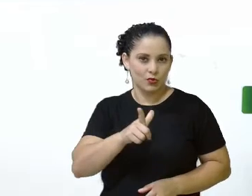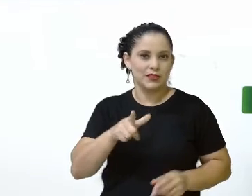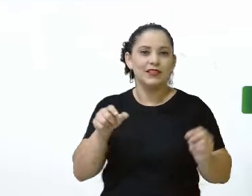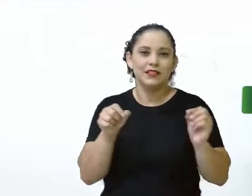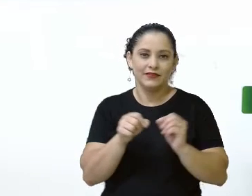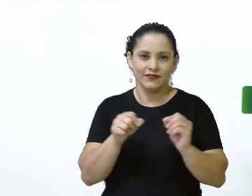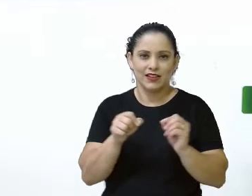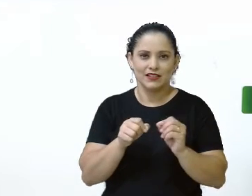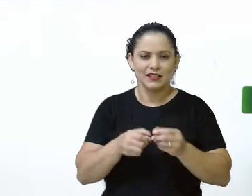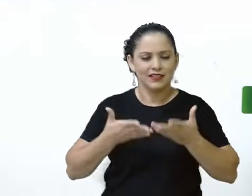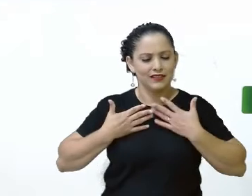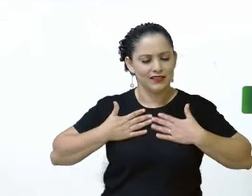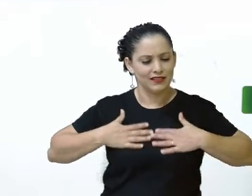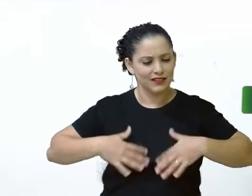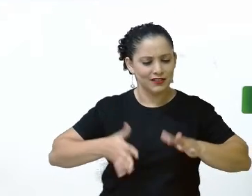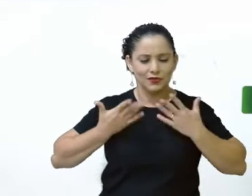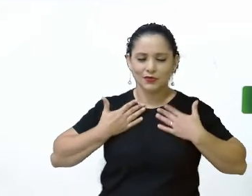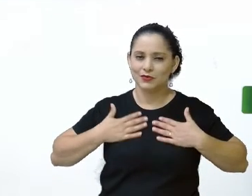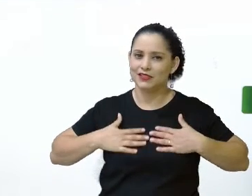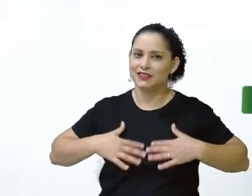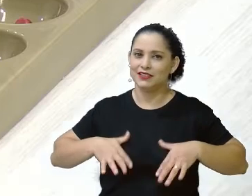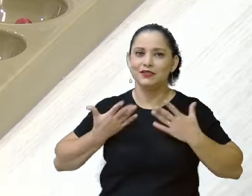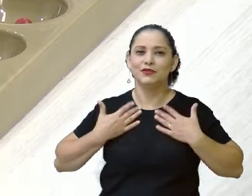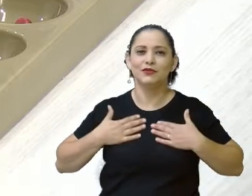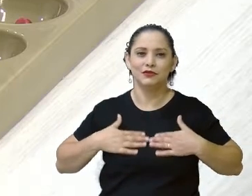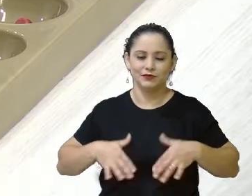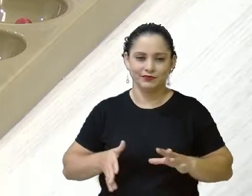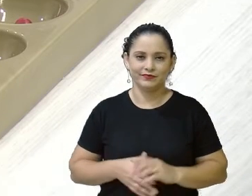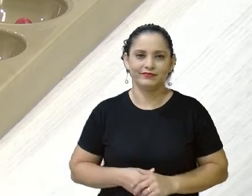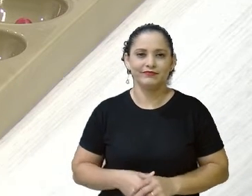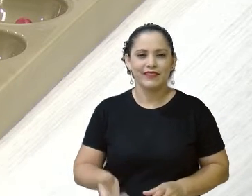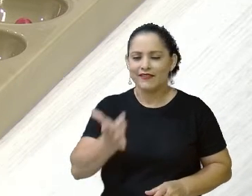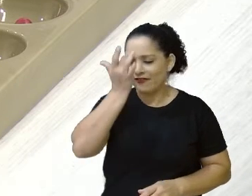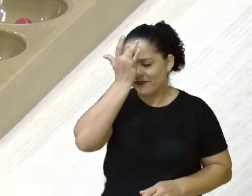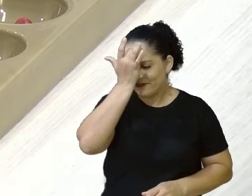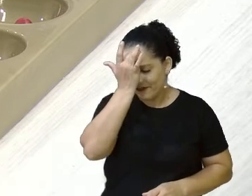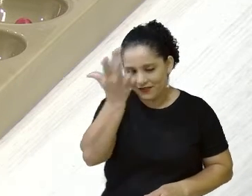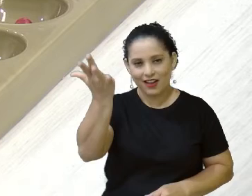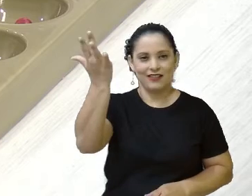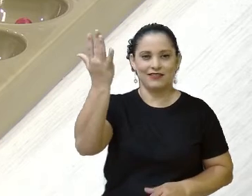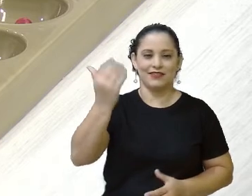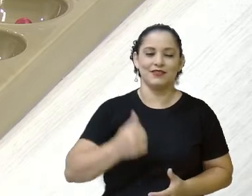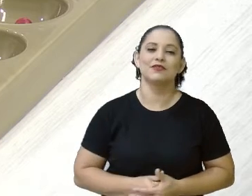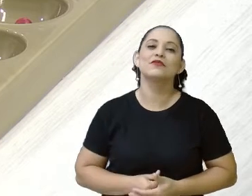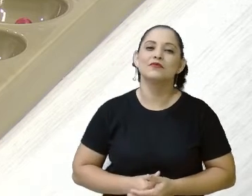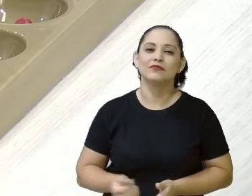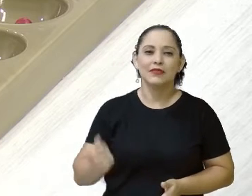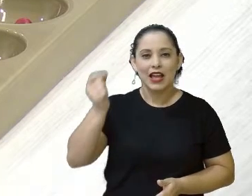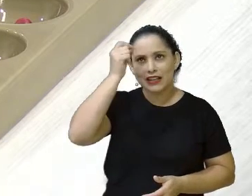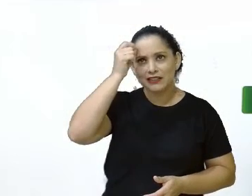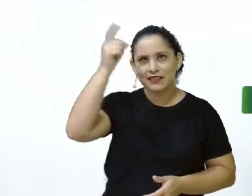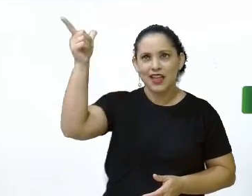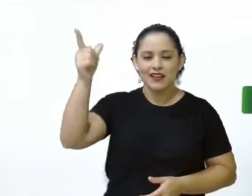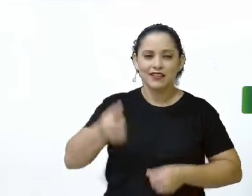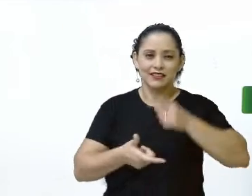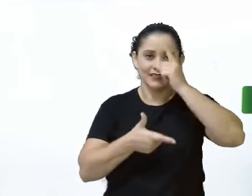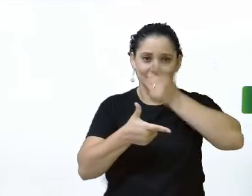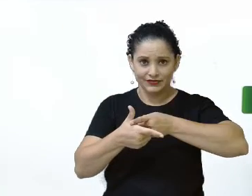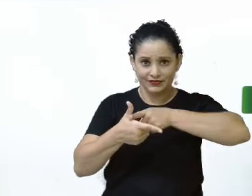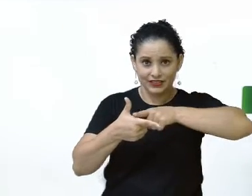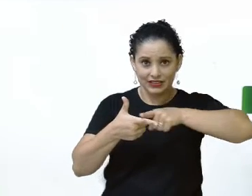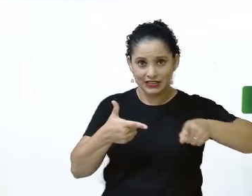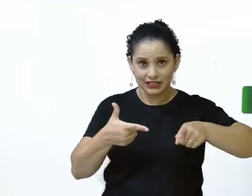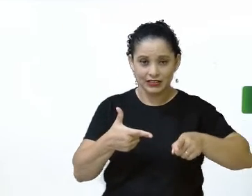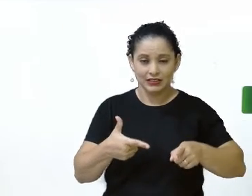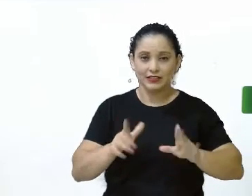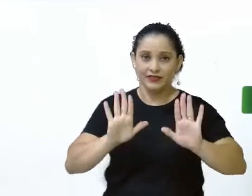isso. Tranquilamente você faz em casa, quinto ano. Isso é muito fácil. A ideia de divisão, presta